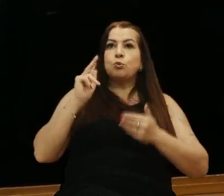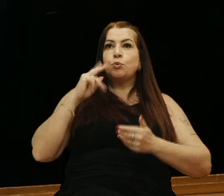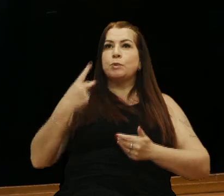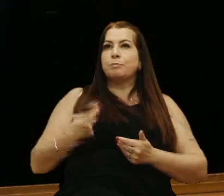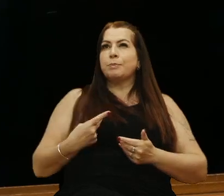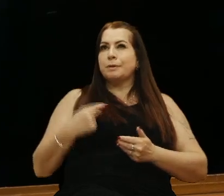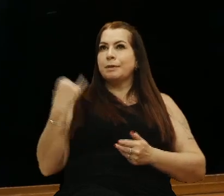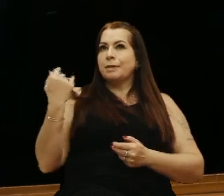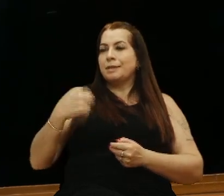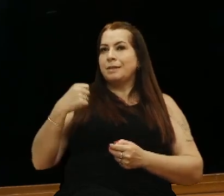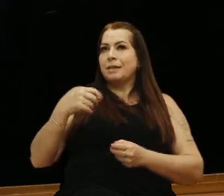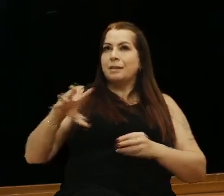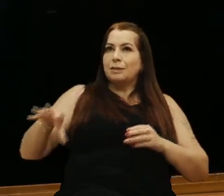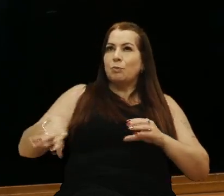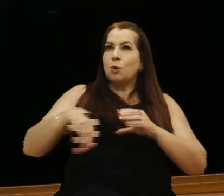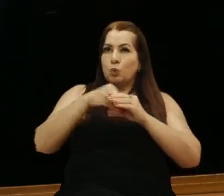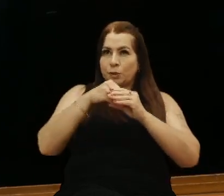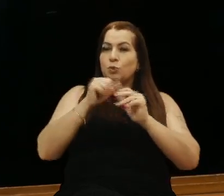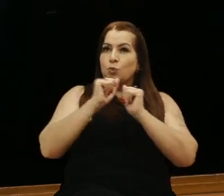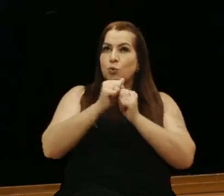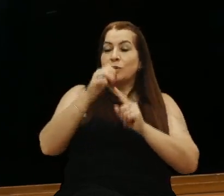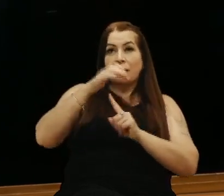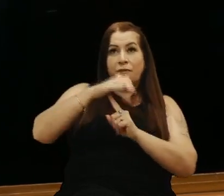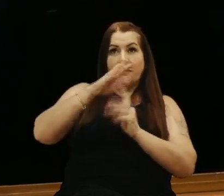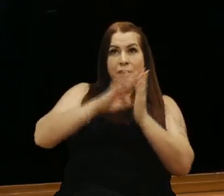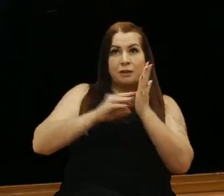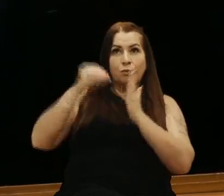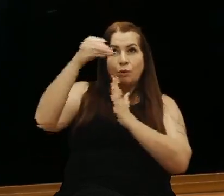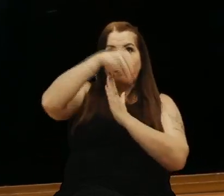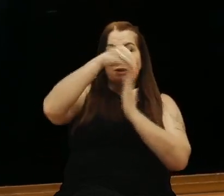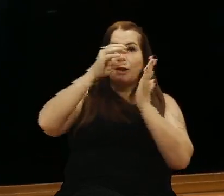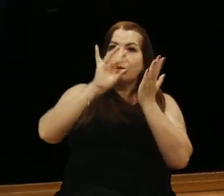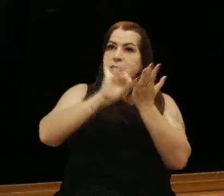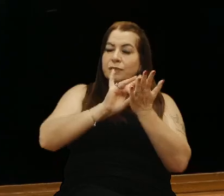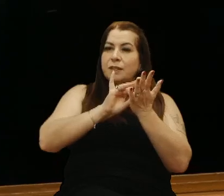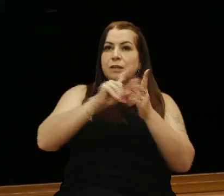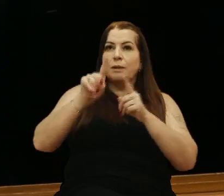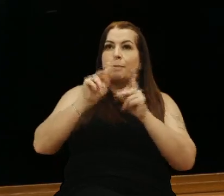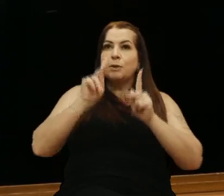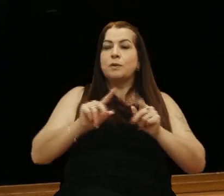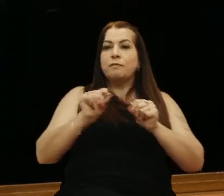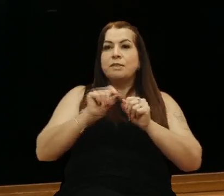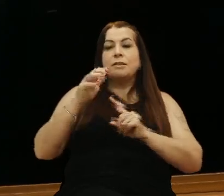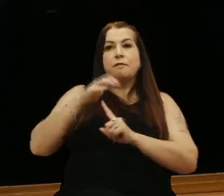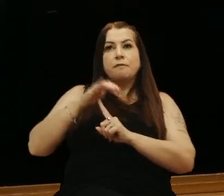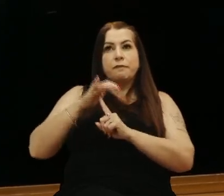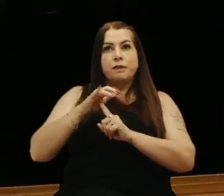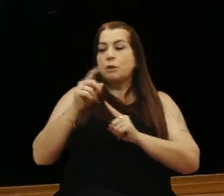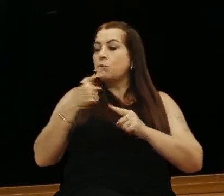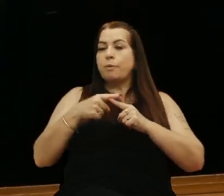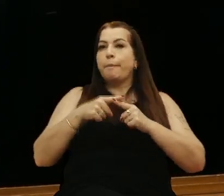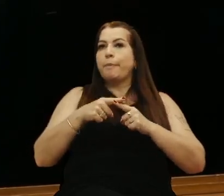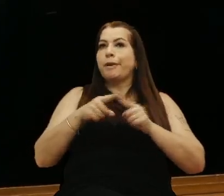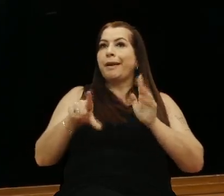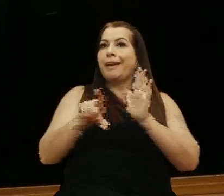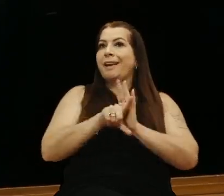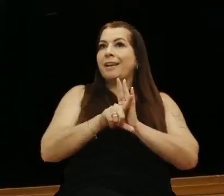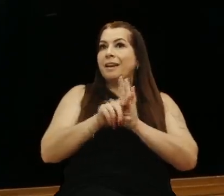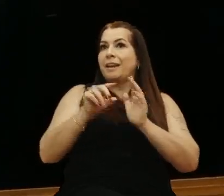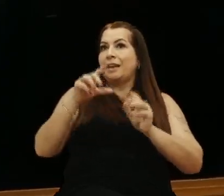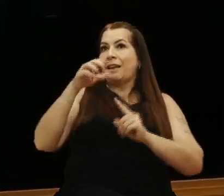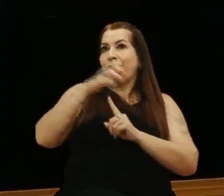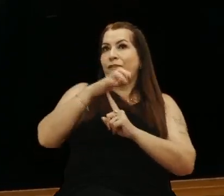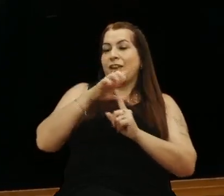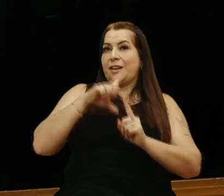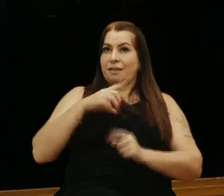da necessidade da inclusão dessa feira no calendário municipal porque as pessoas foram lá e fizeram a feira. Não é por causa da lei que a feira existe, é